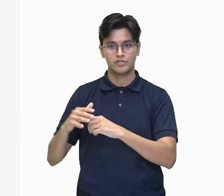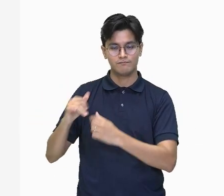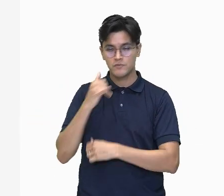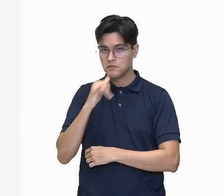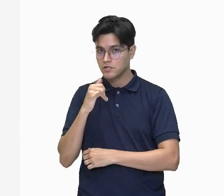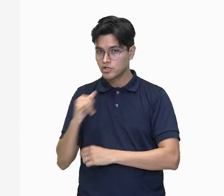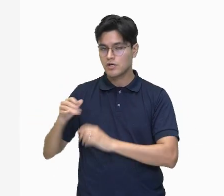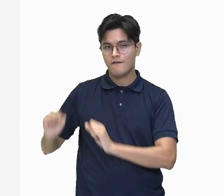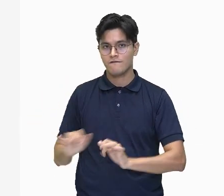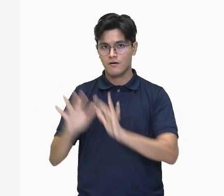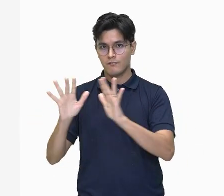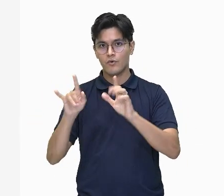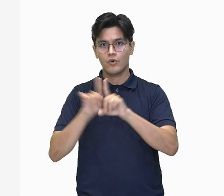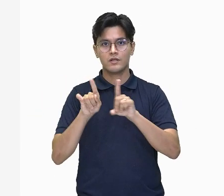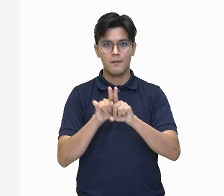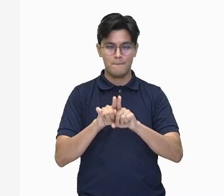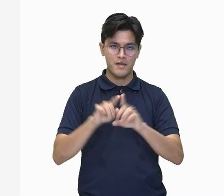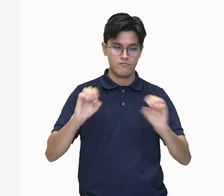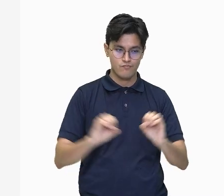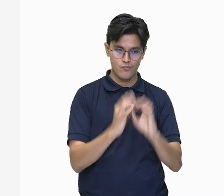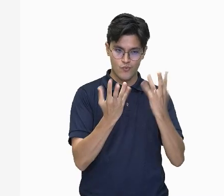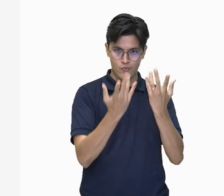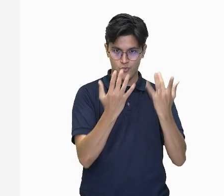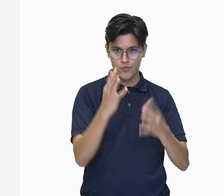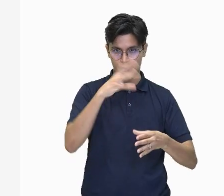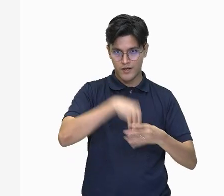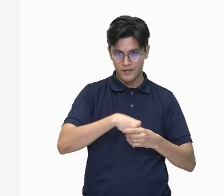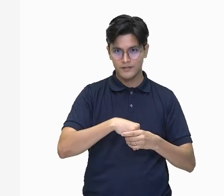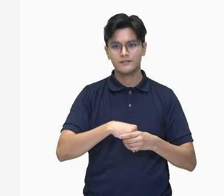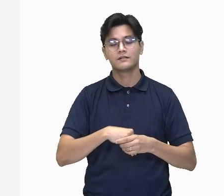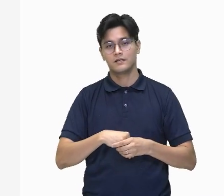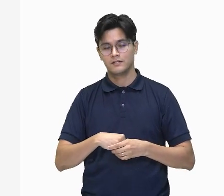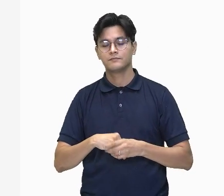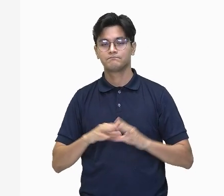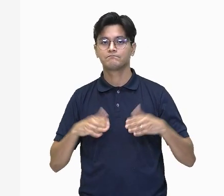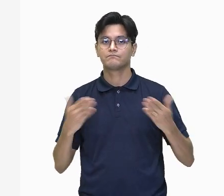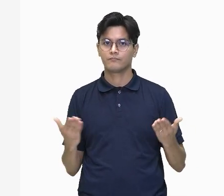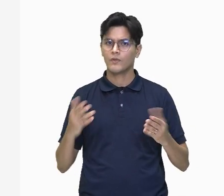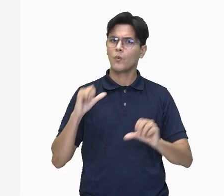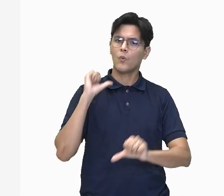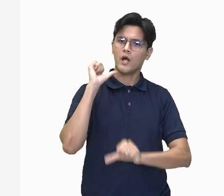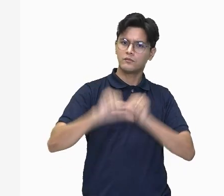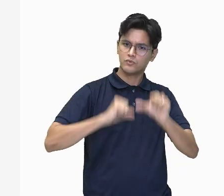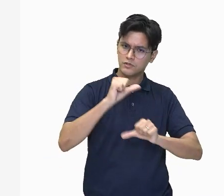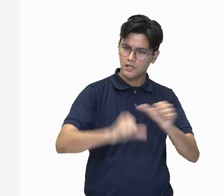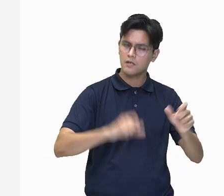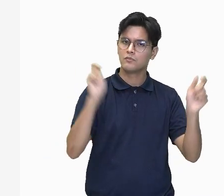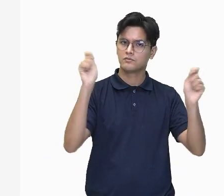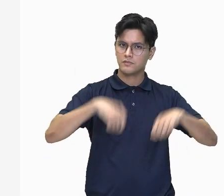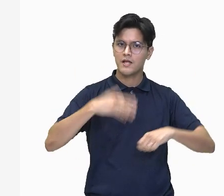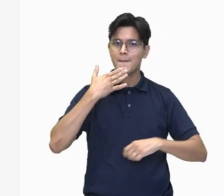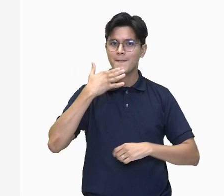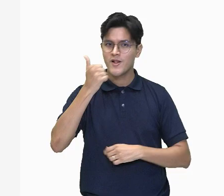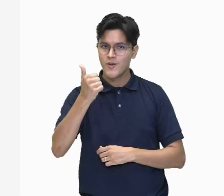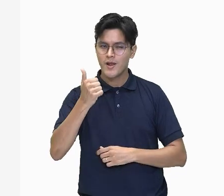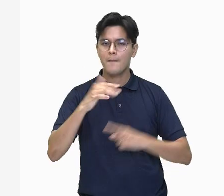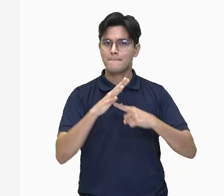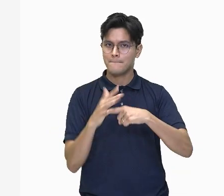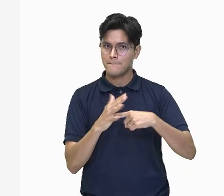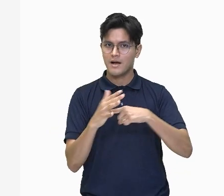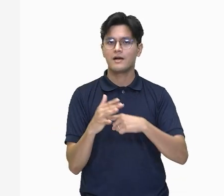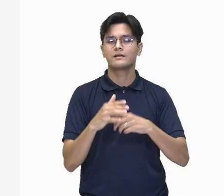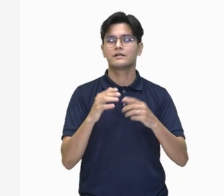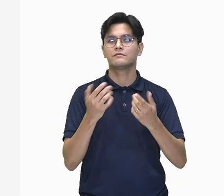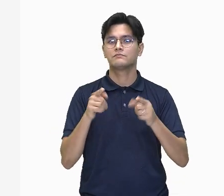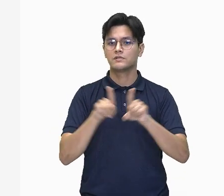os computadores, a internet, os smartphones. Então, essas mudanças não apenas melhoraram máquinas e aparelhos, mas redefiniram a